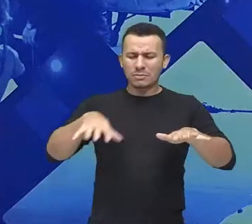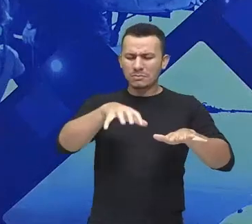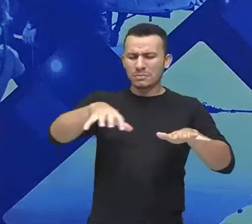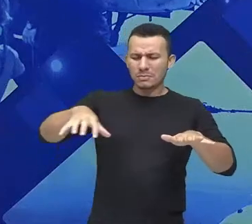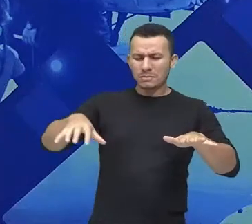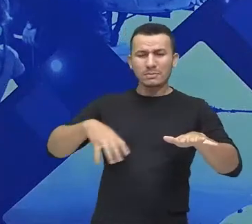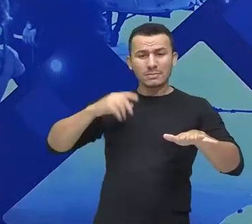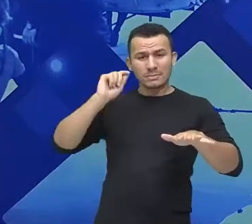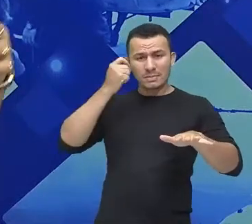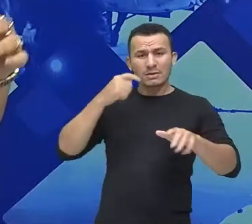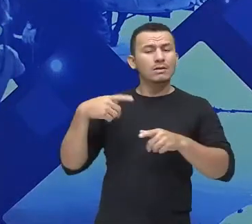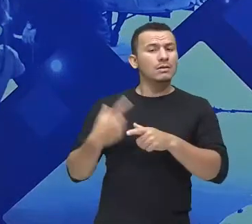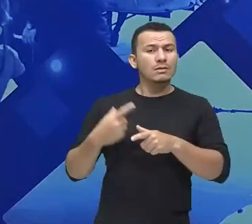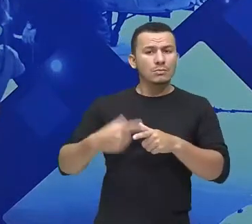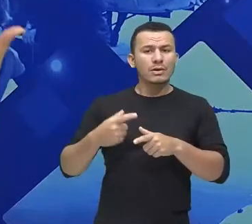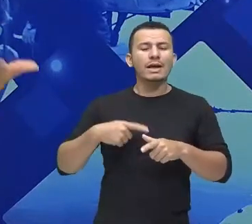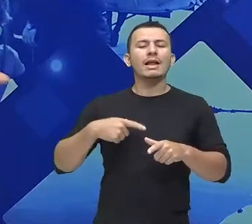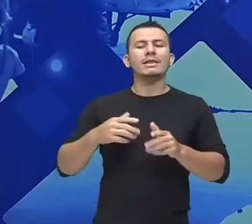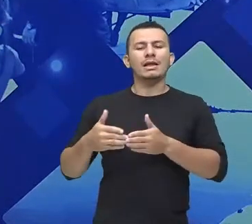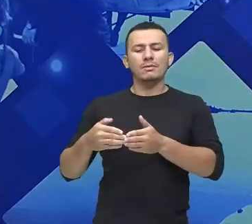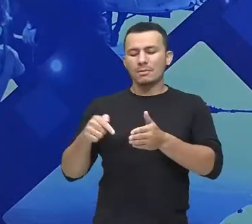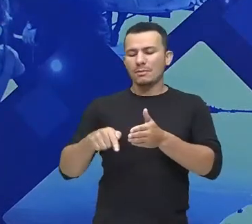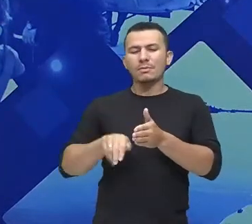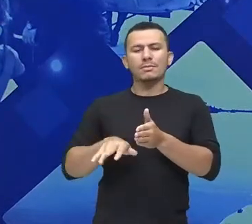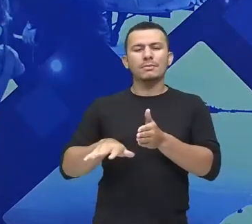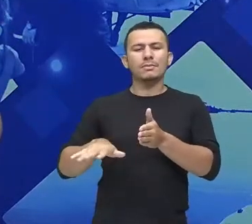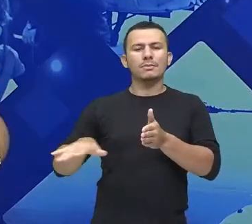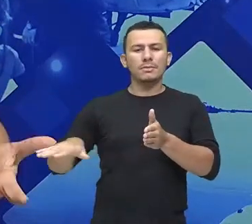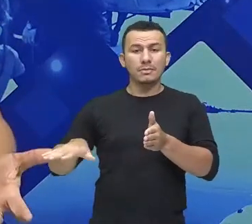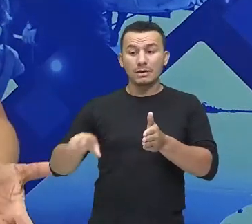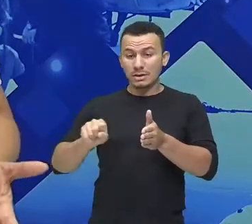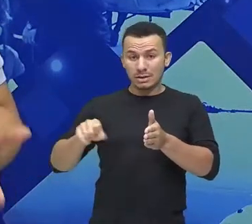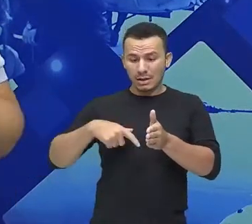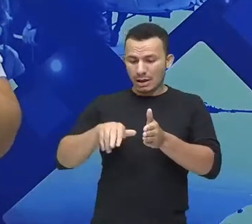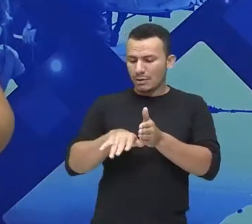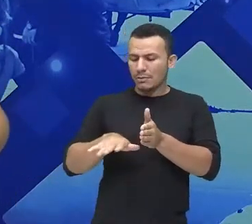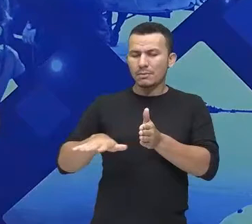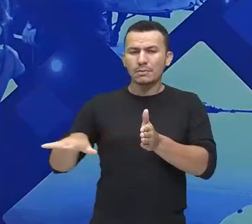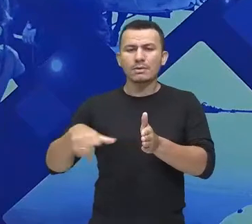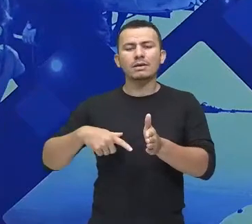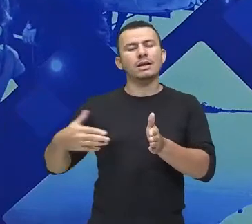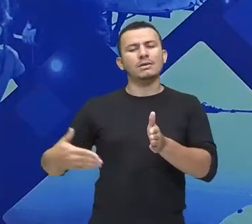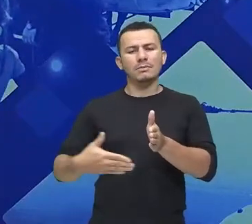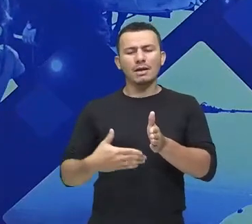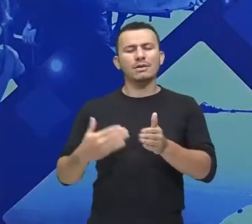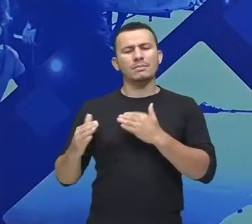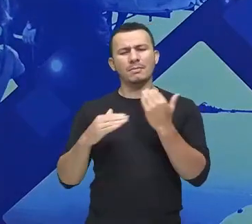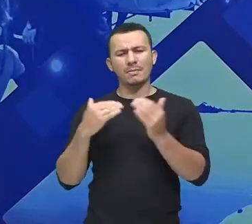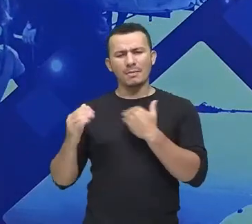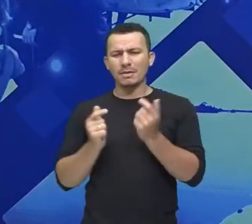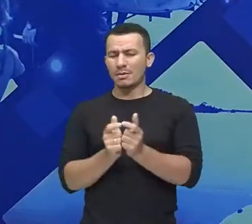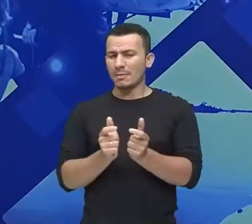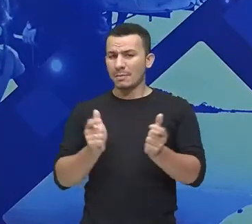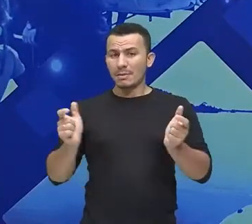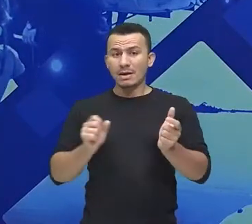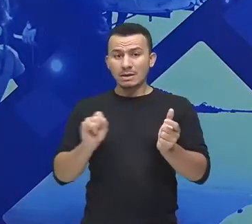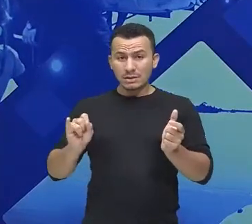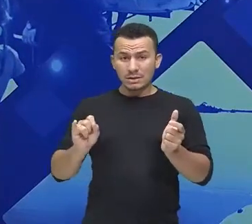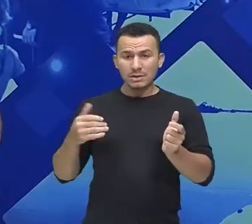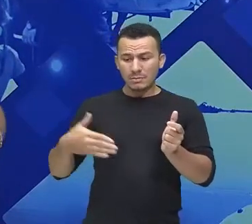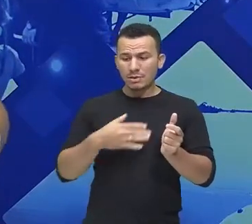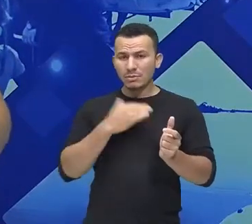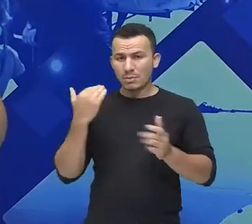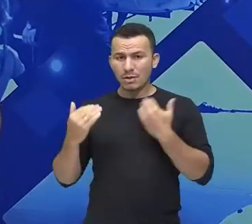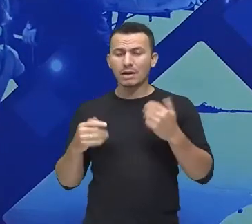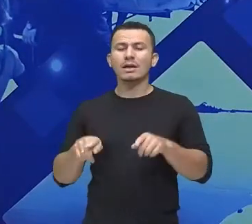porque houve vazamento. Aí, tendo vazamento, você tem morte de peixes. Morrendo os peixes, você também prejudica